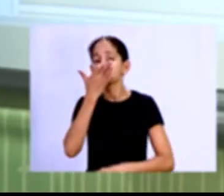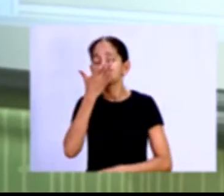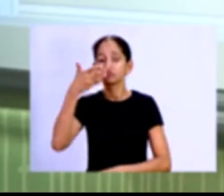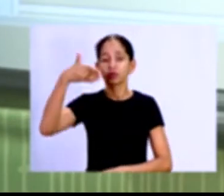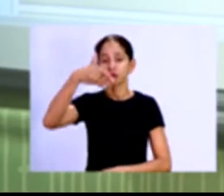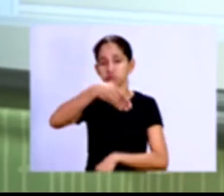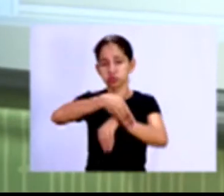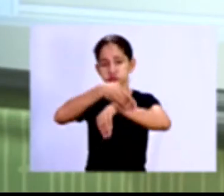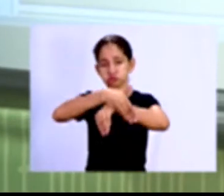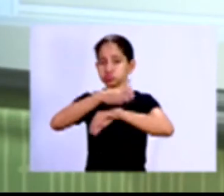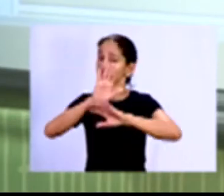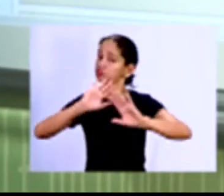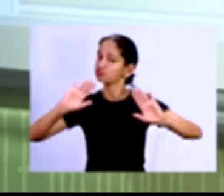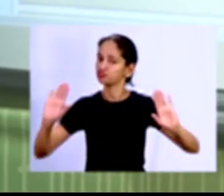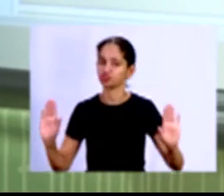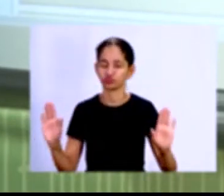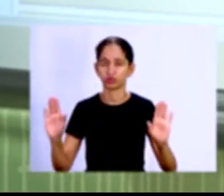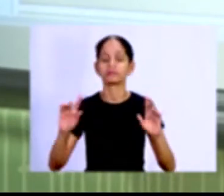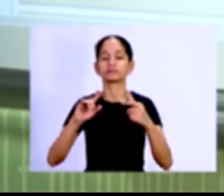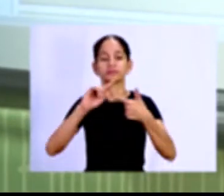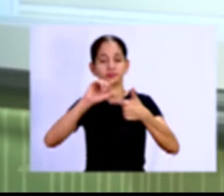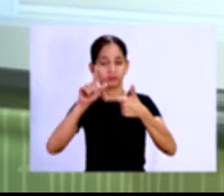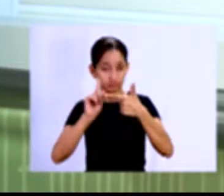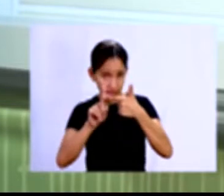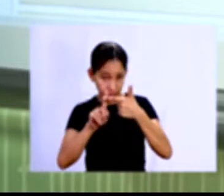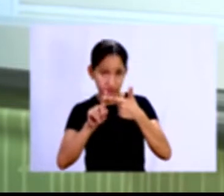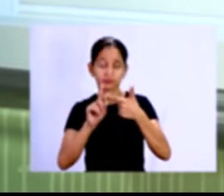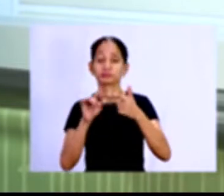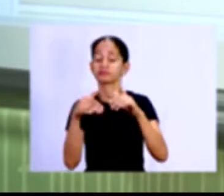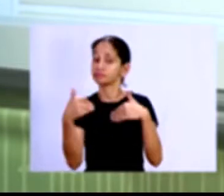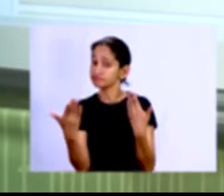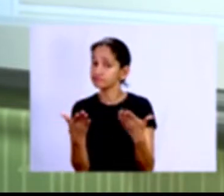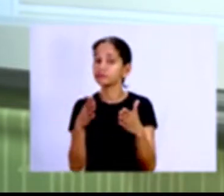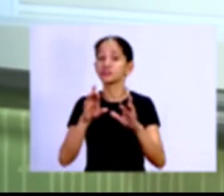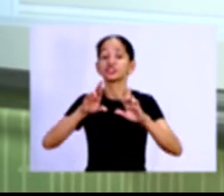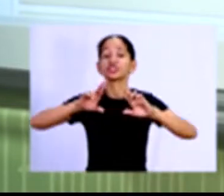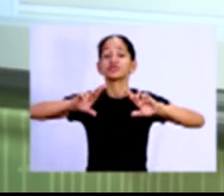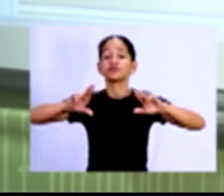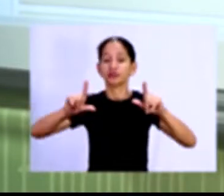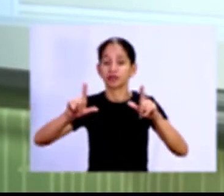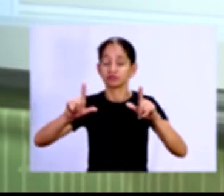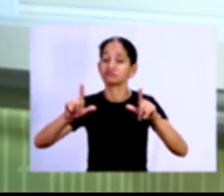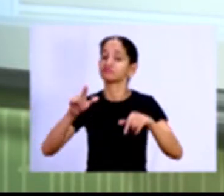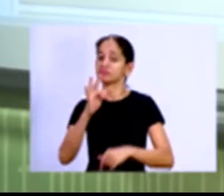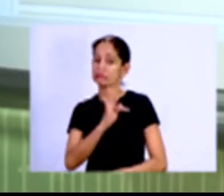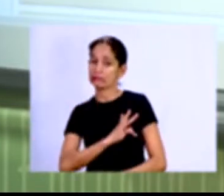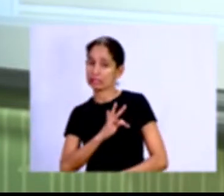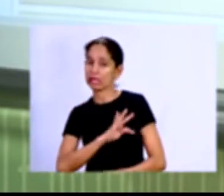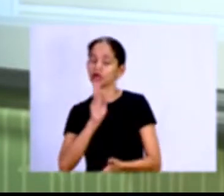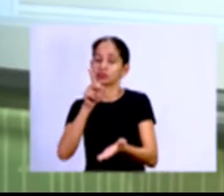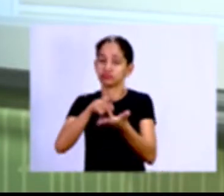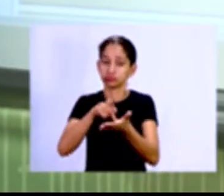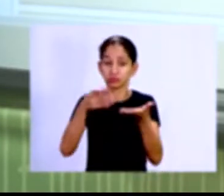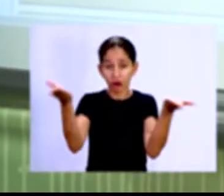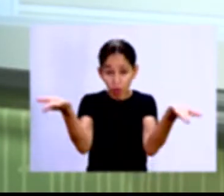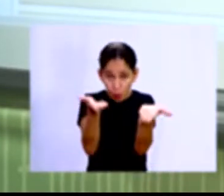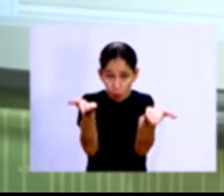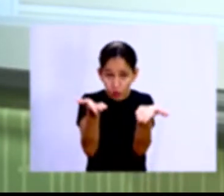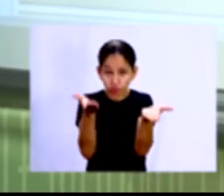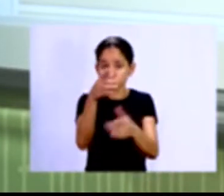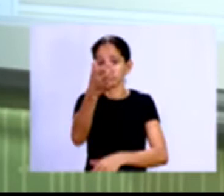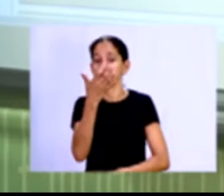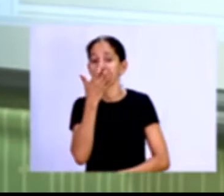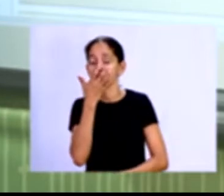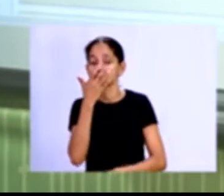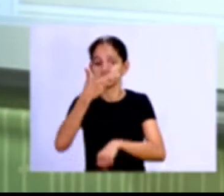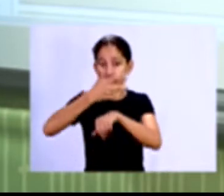mas não garante a você uma proficiência naquele curso, diferente de um curso técnico como este que você está fazendo